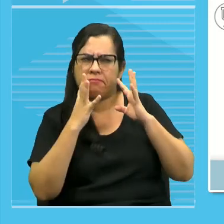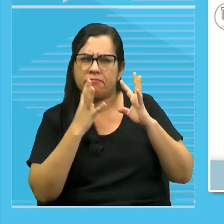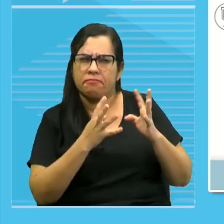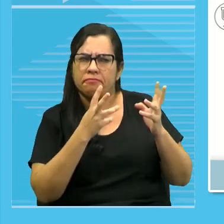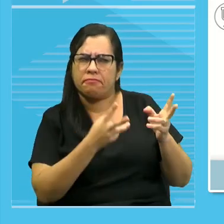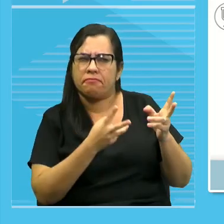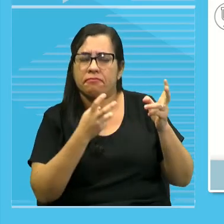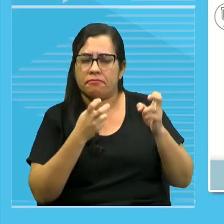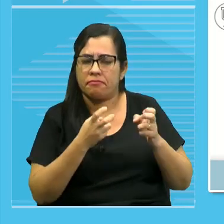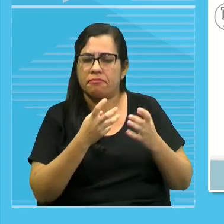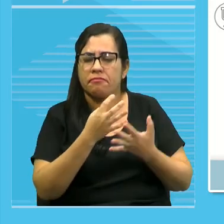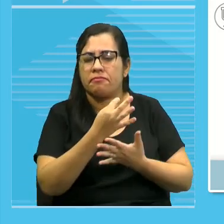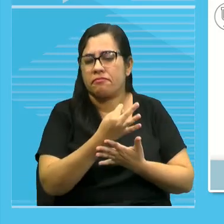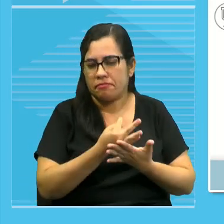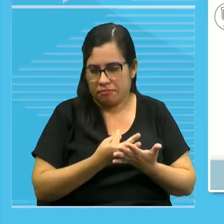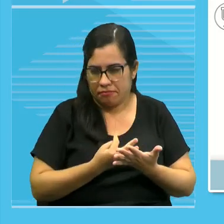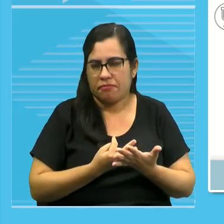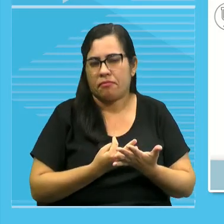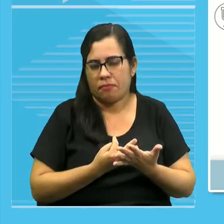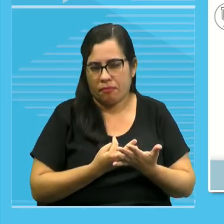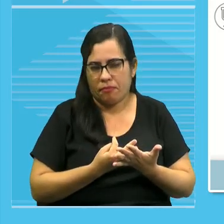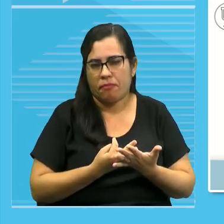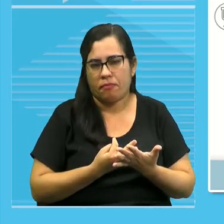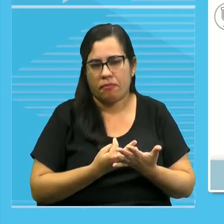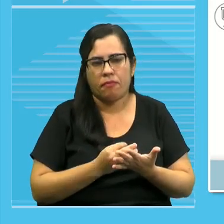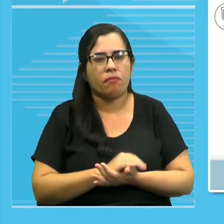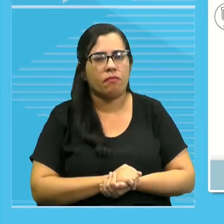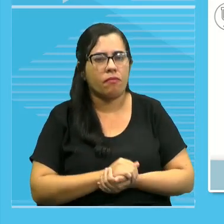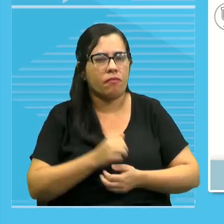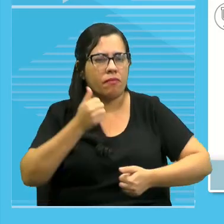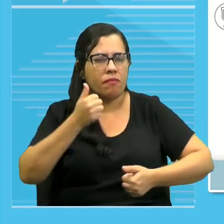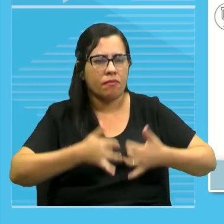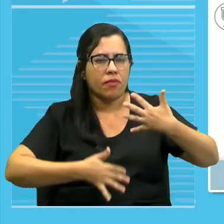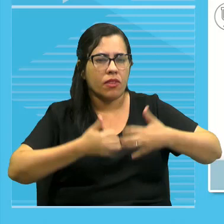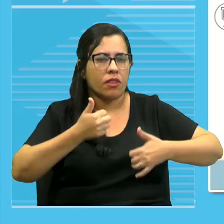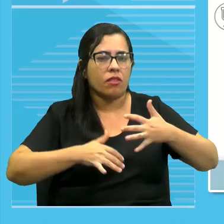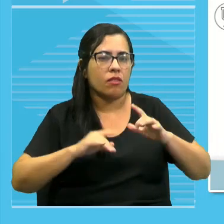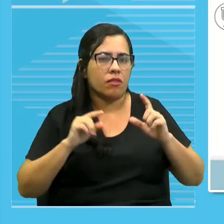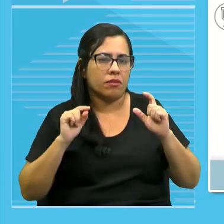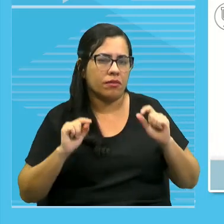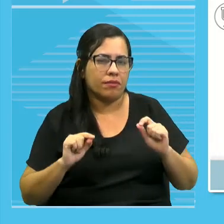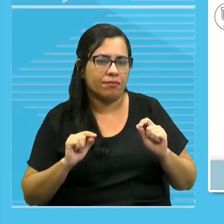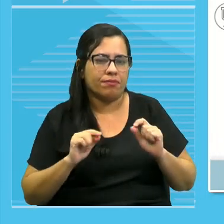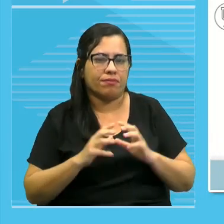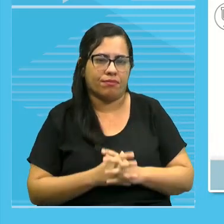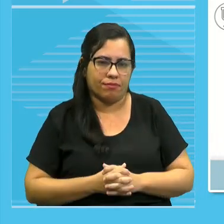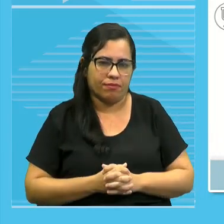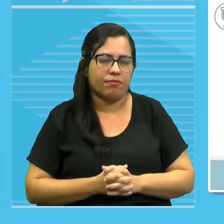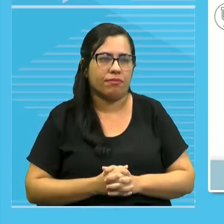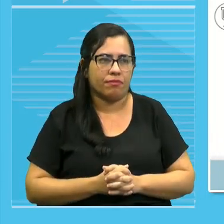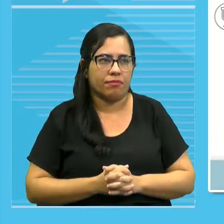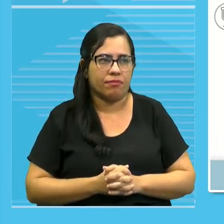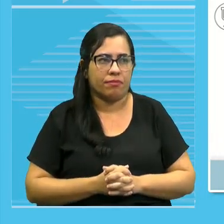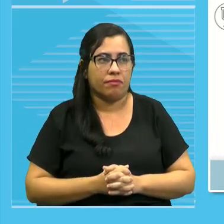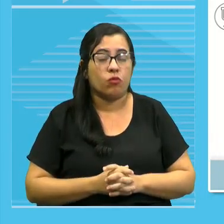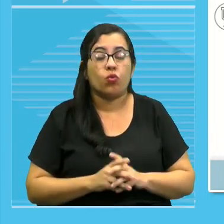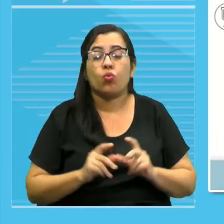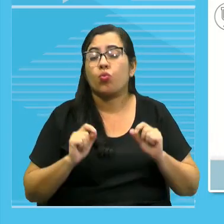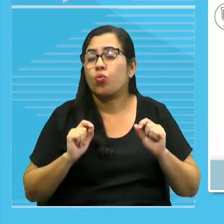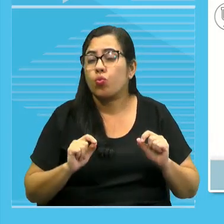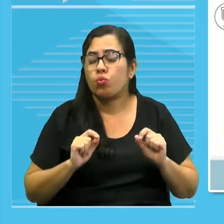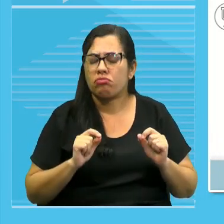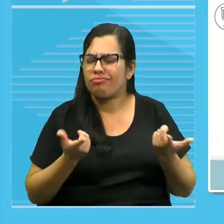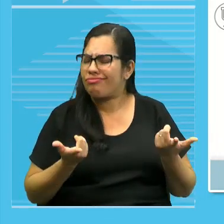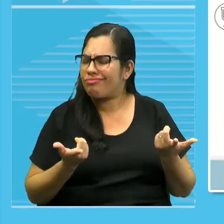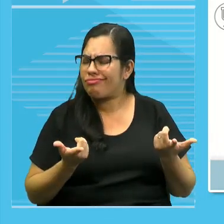durante o texto é trazer o que que seria realmente é reciclagem